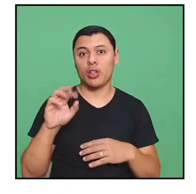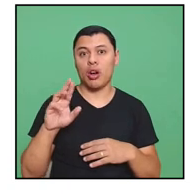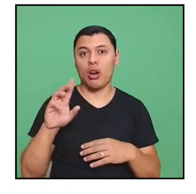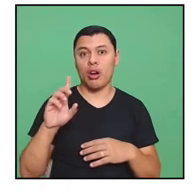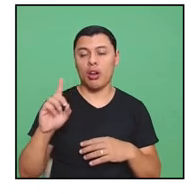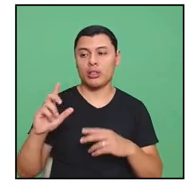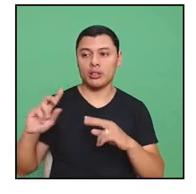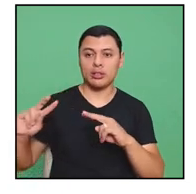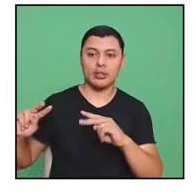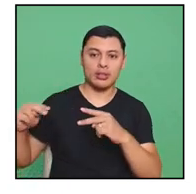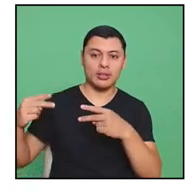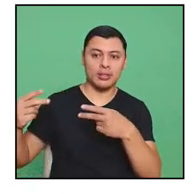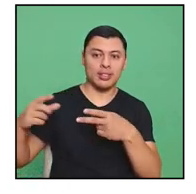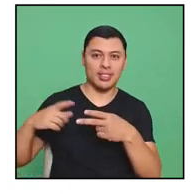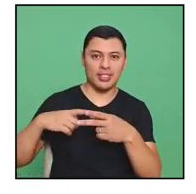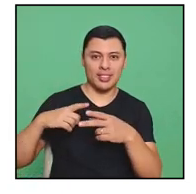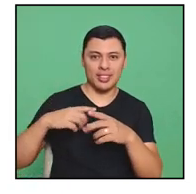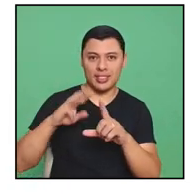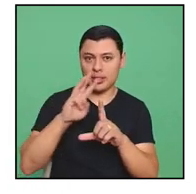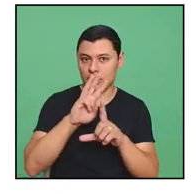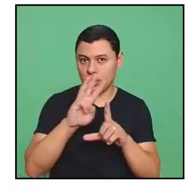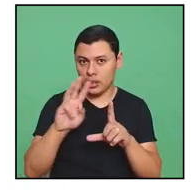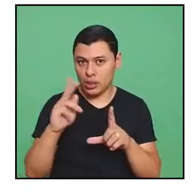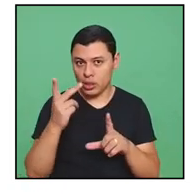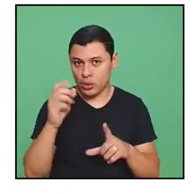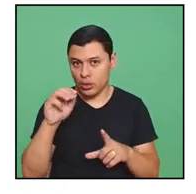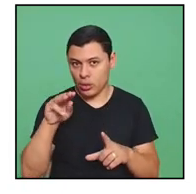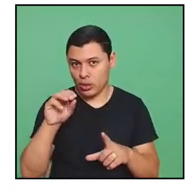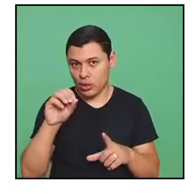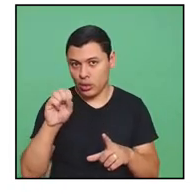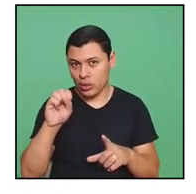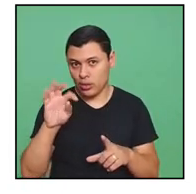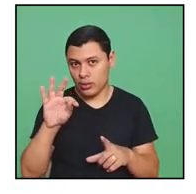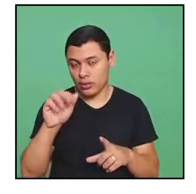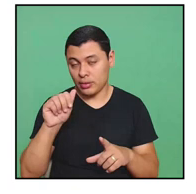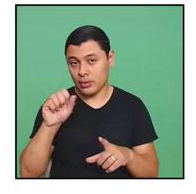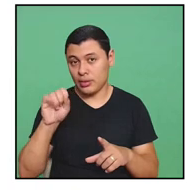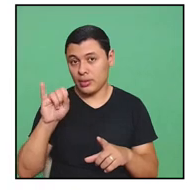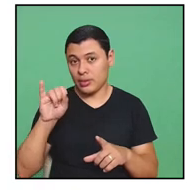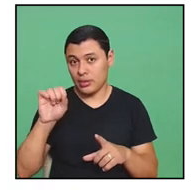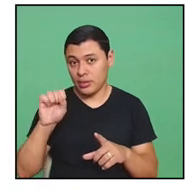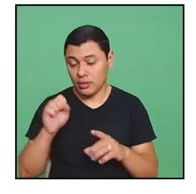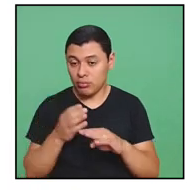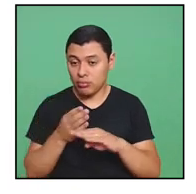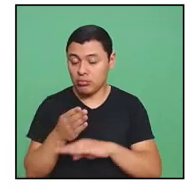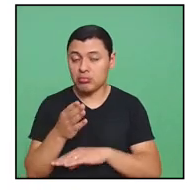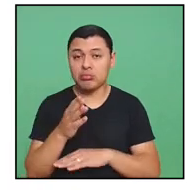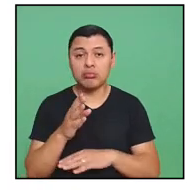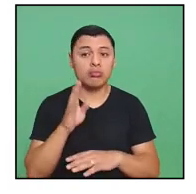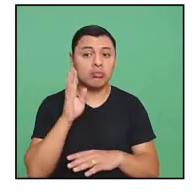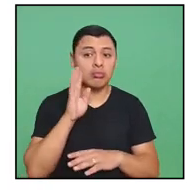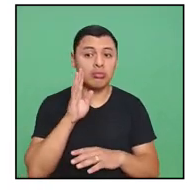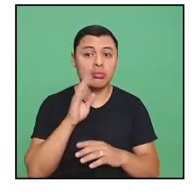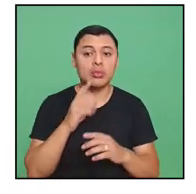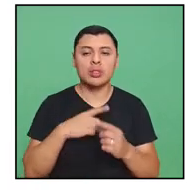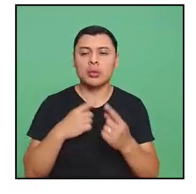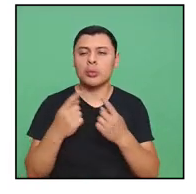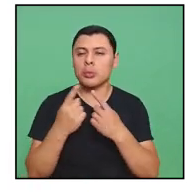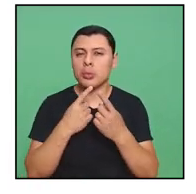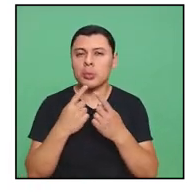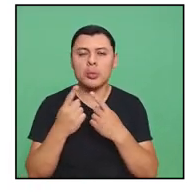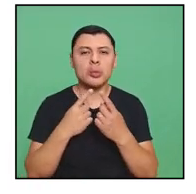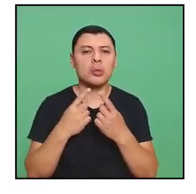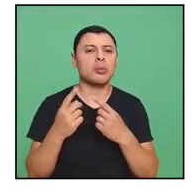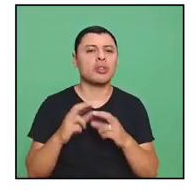site da Homeostasis, é um lugar interessante assim de discutir. Tem uns canais de áudio